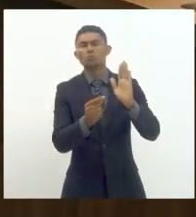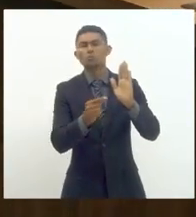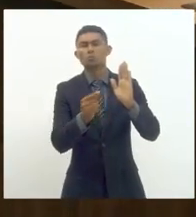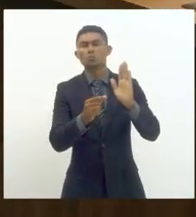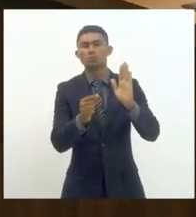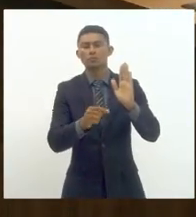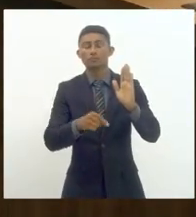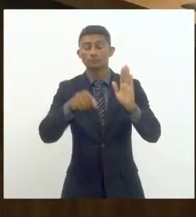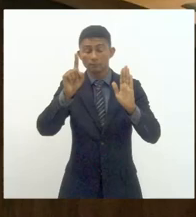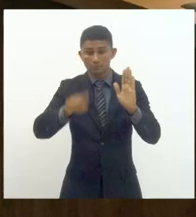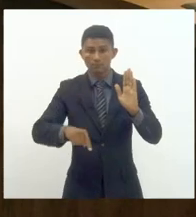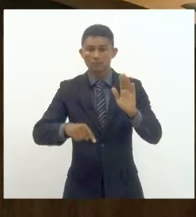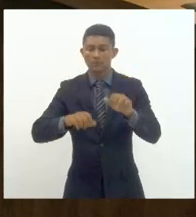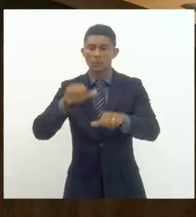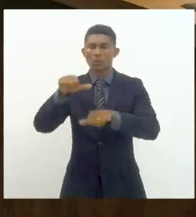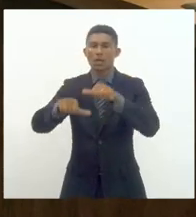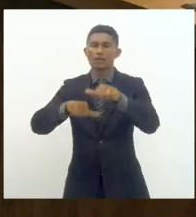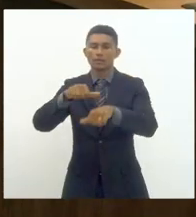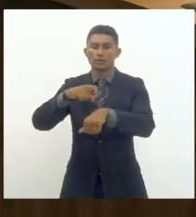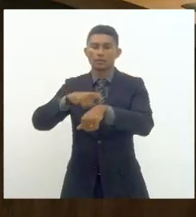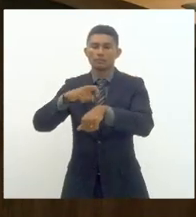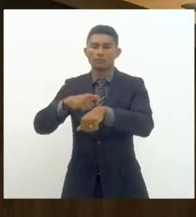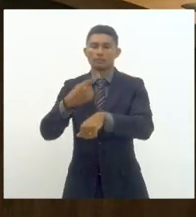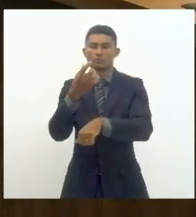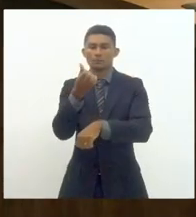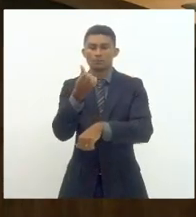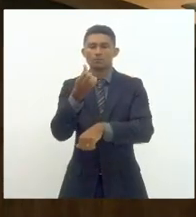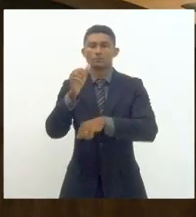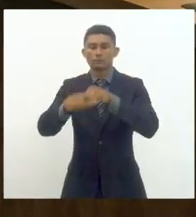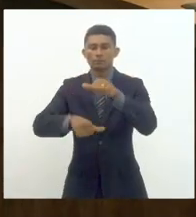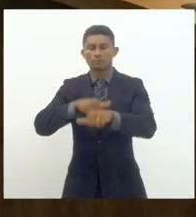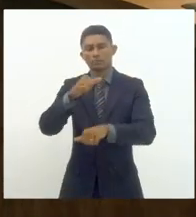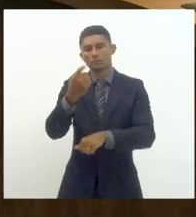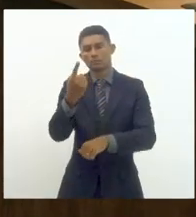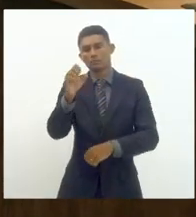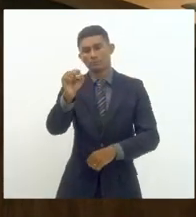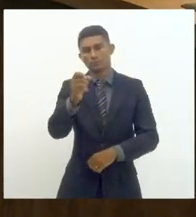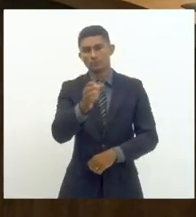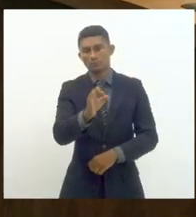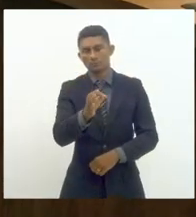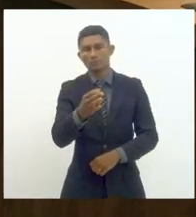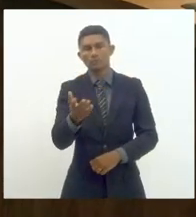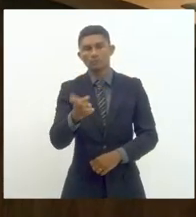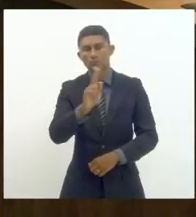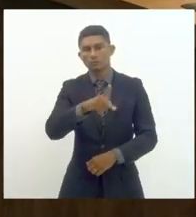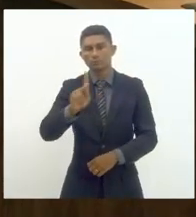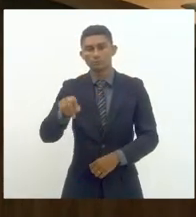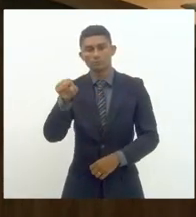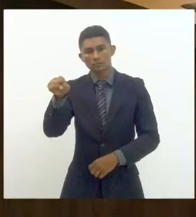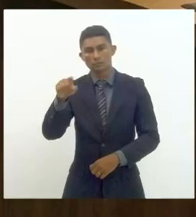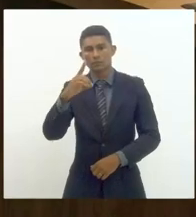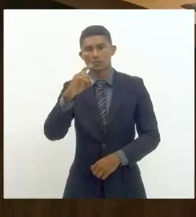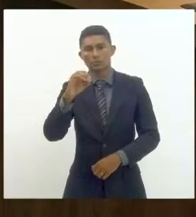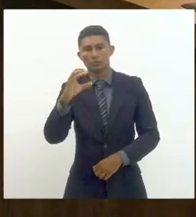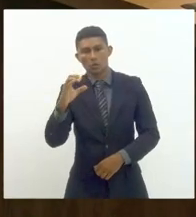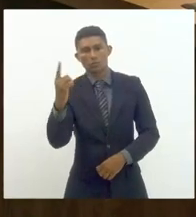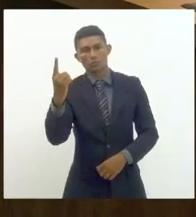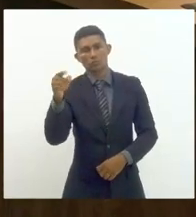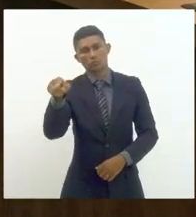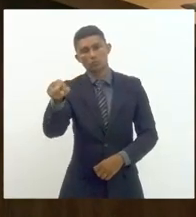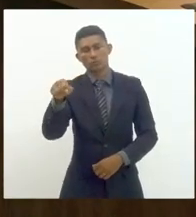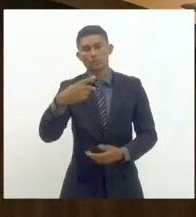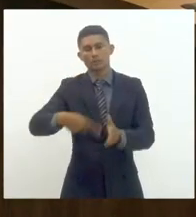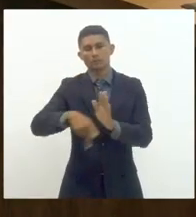a migração do regime de 16 horas para 18 horas para o professor DOC 1